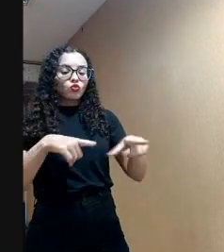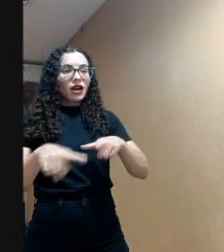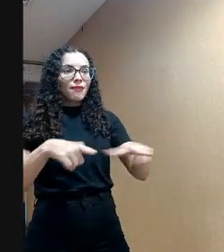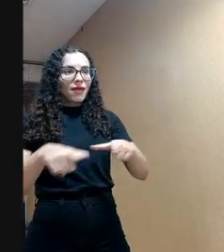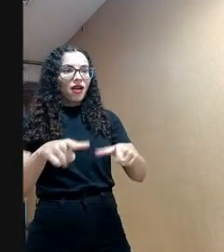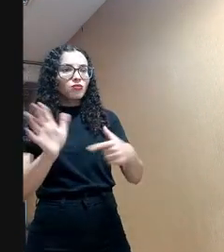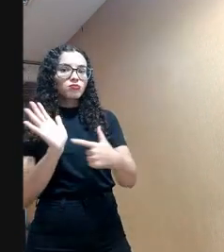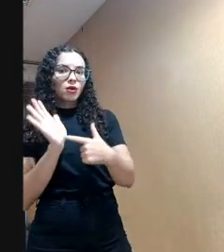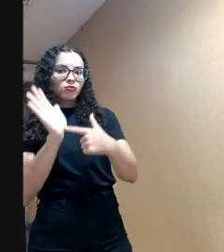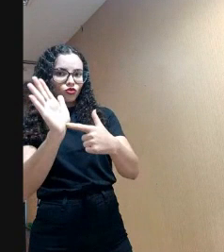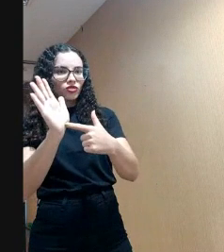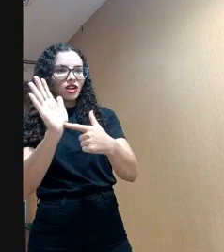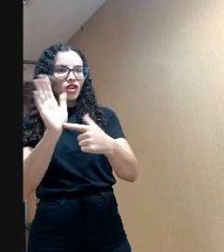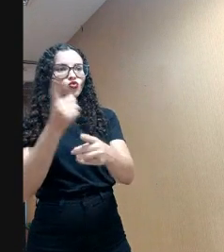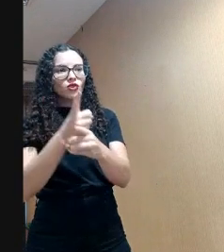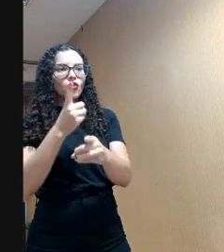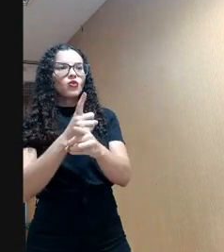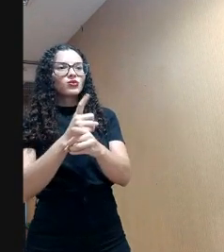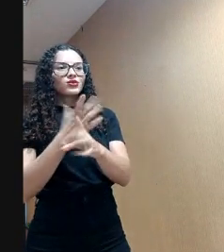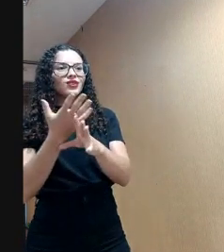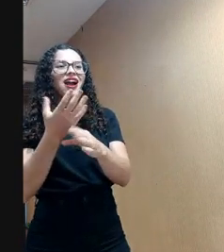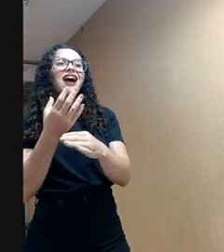né, que também vêm de...